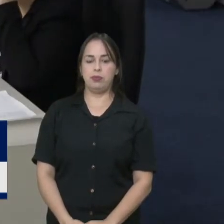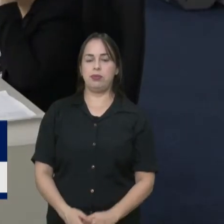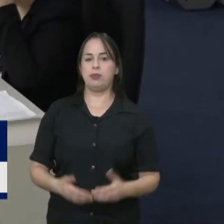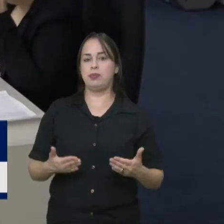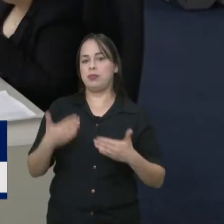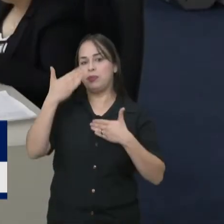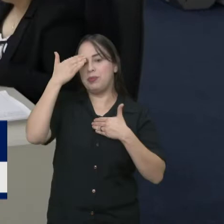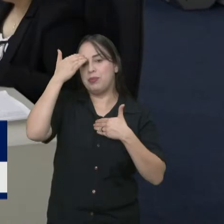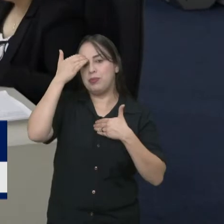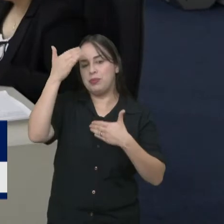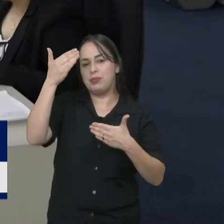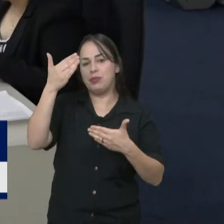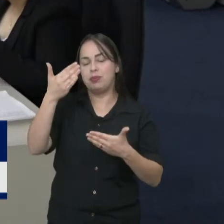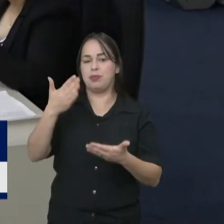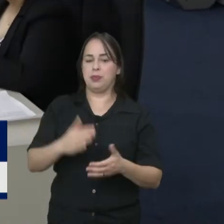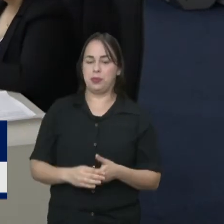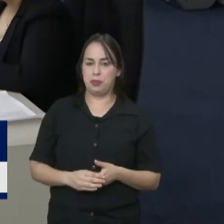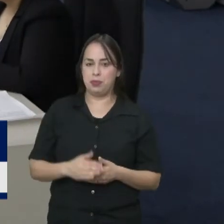Obrigado, presidente.